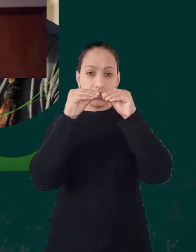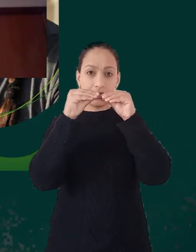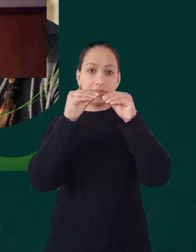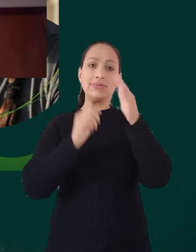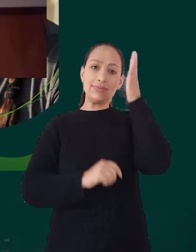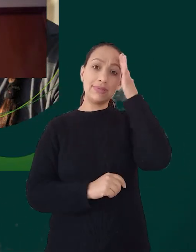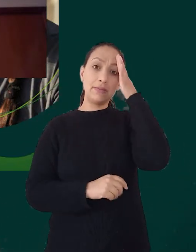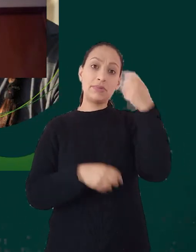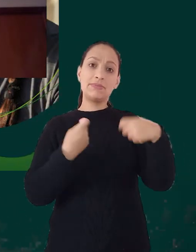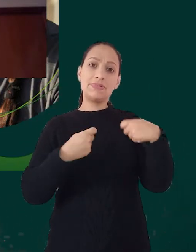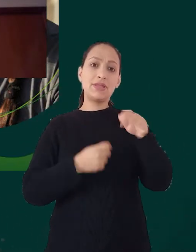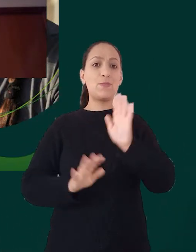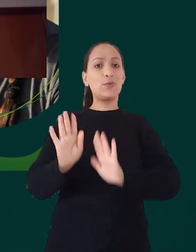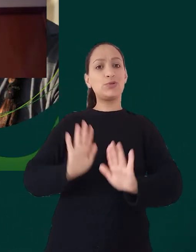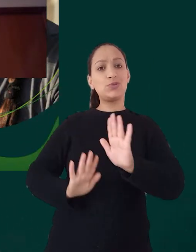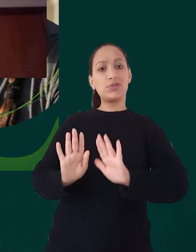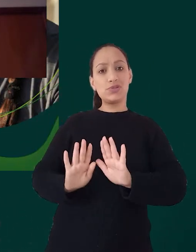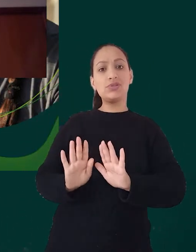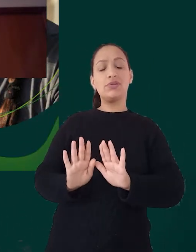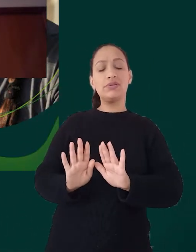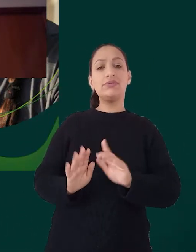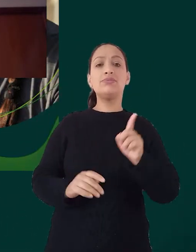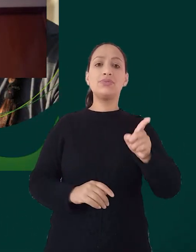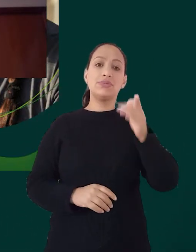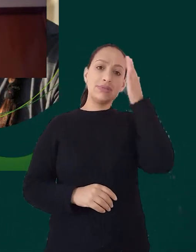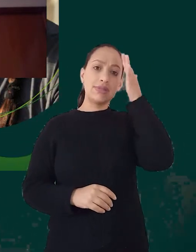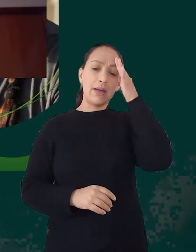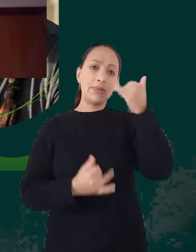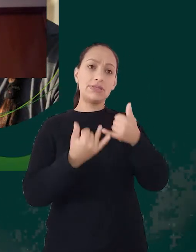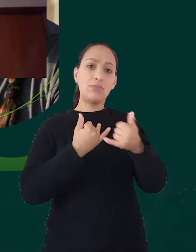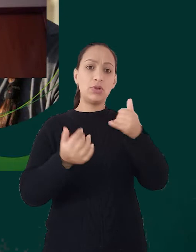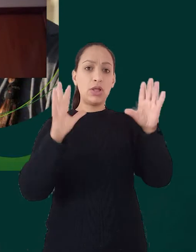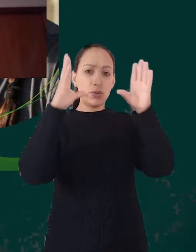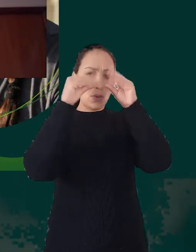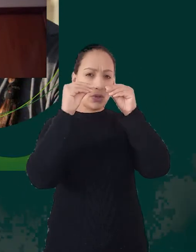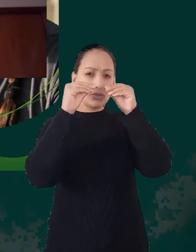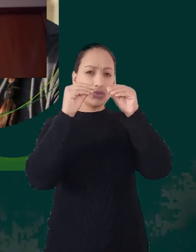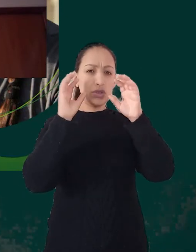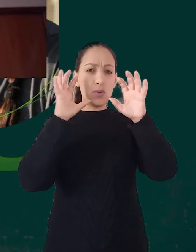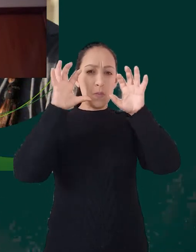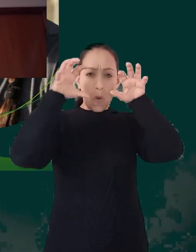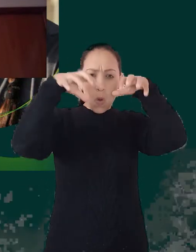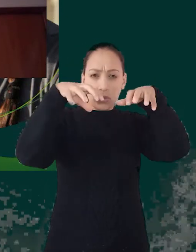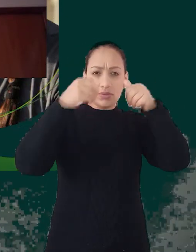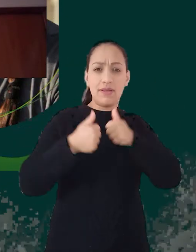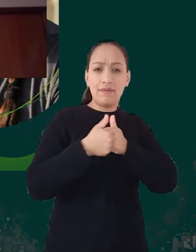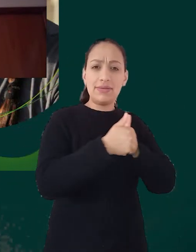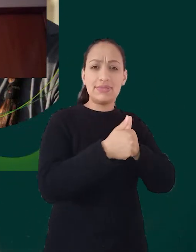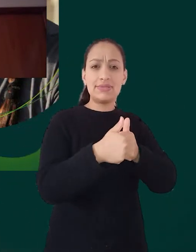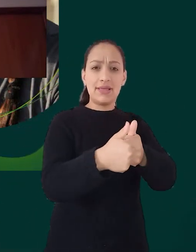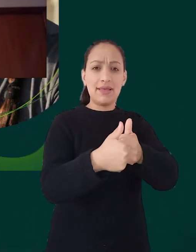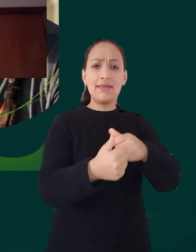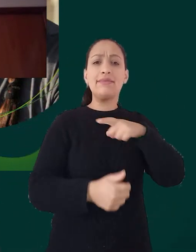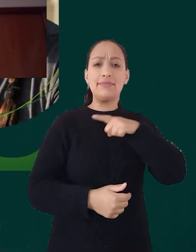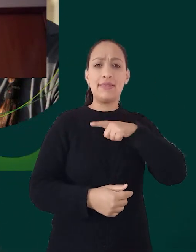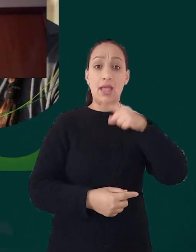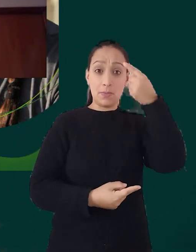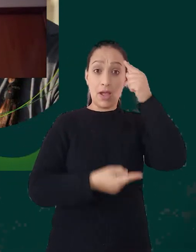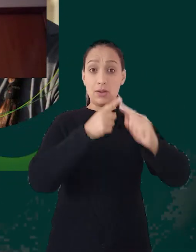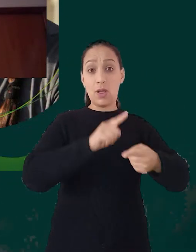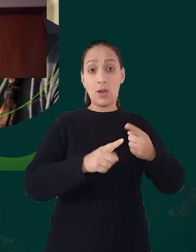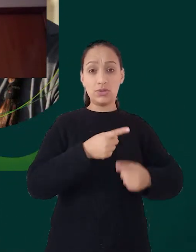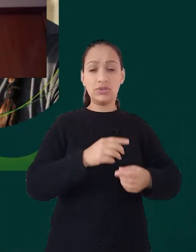tem que te proteger. Quando cai a noite, tu sabe que aquele monstro vai te seguir e ele tem uma lógica